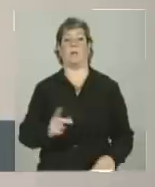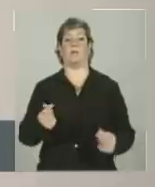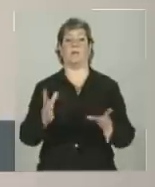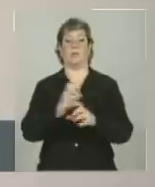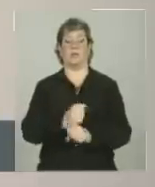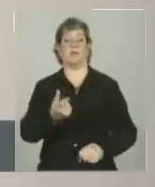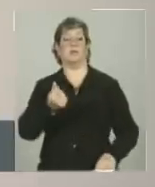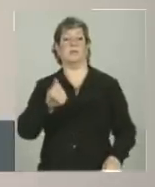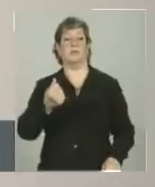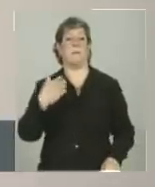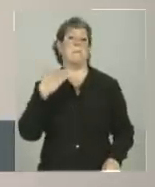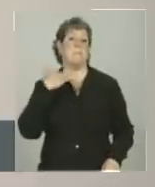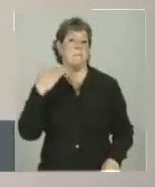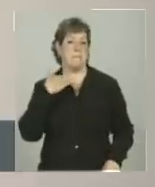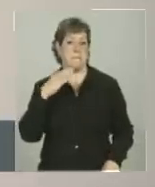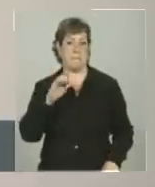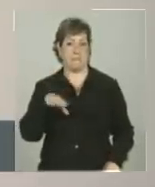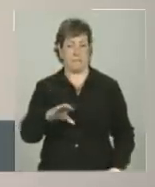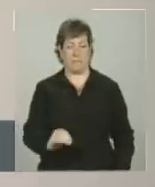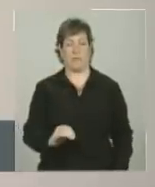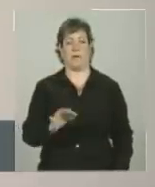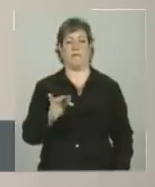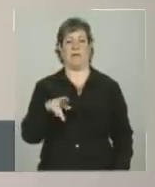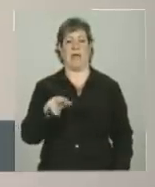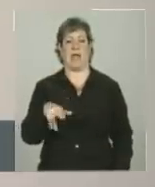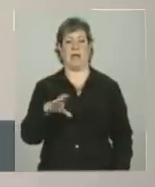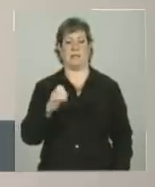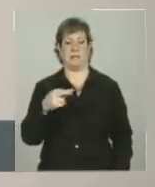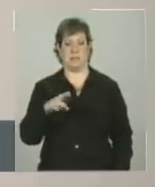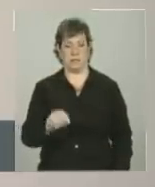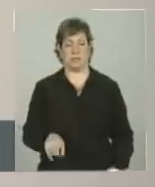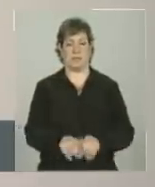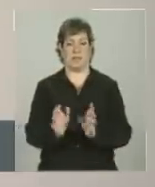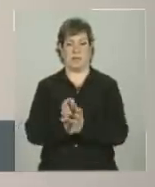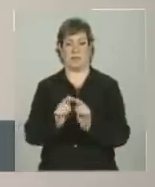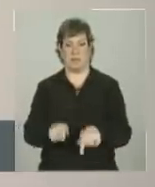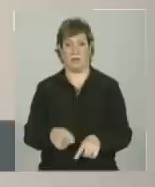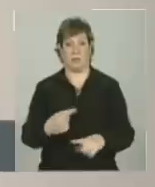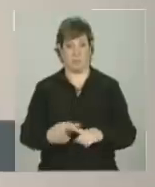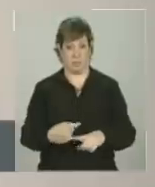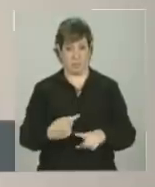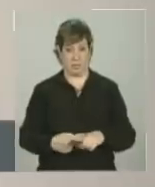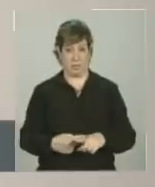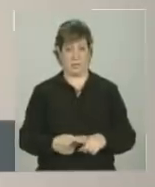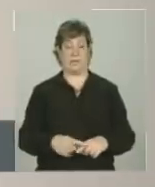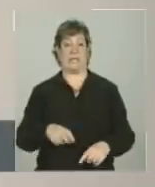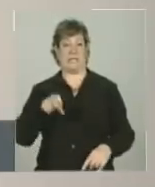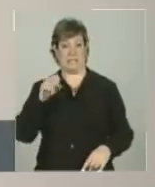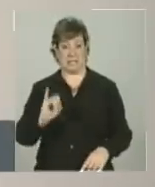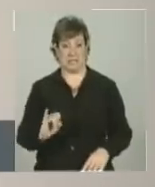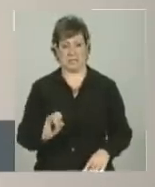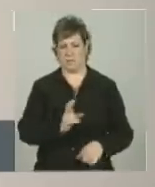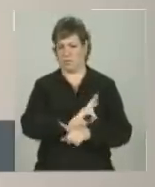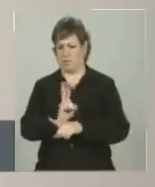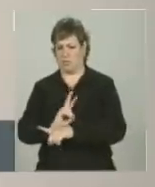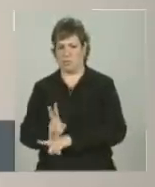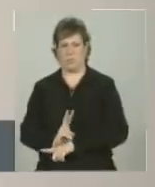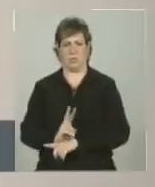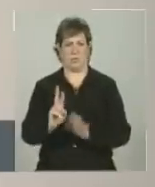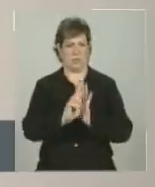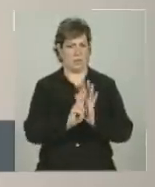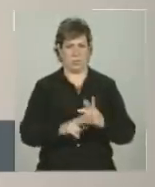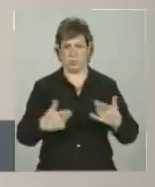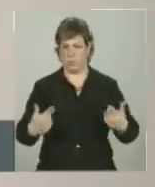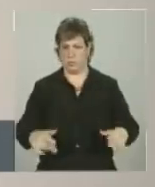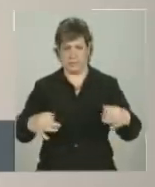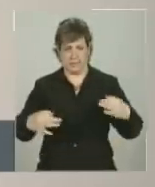financeiro e destacar que, quando não há regulação e monitoramento adequados, os